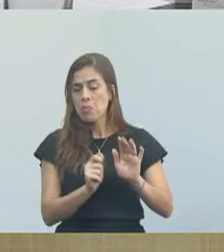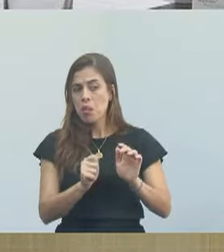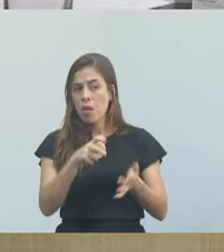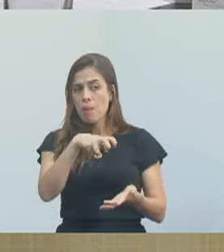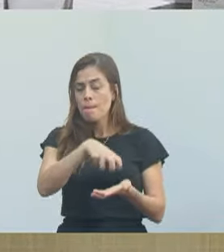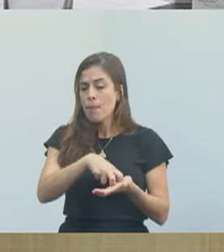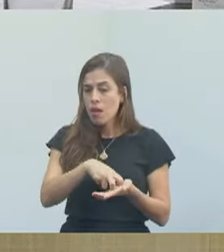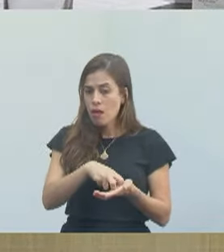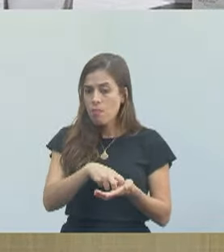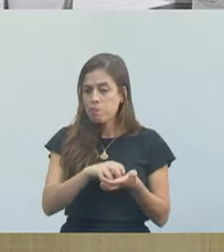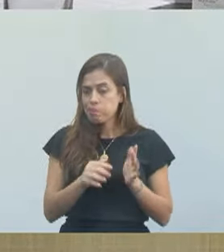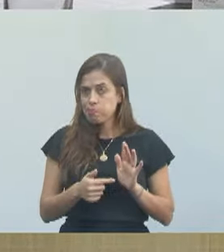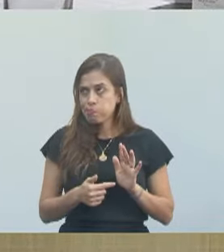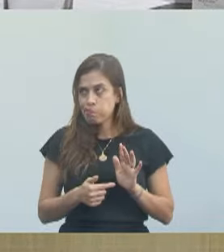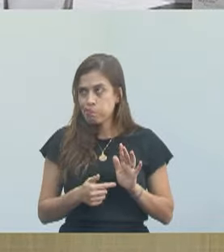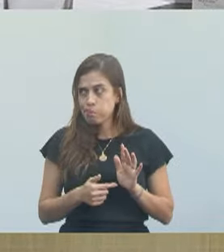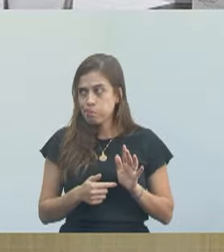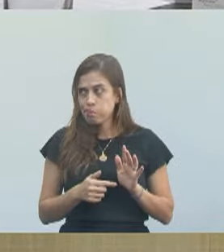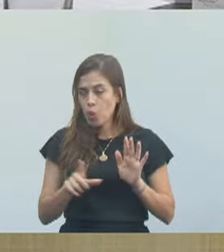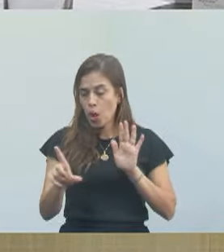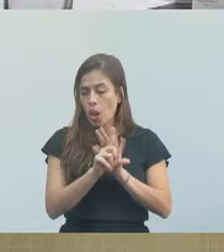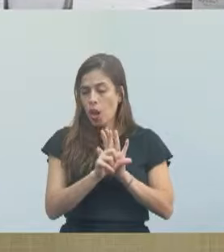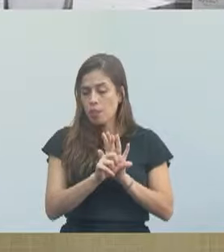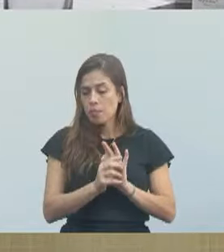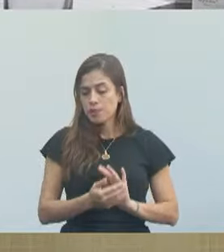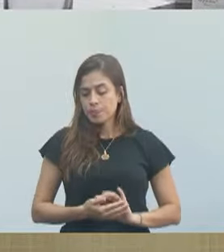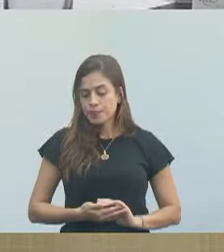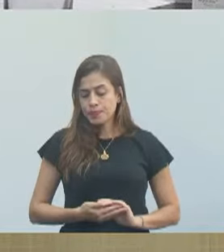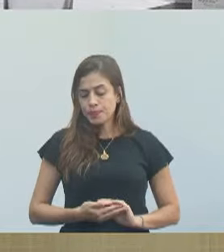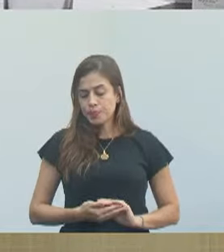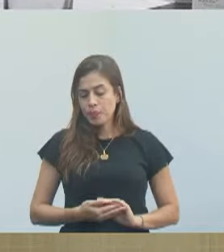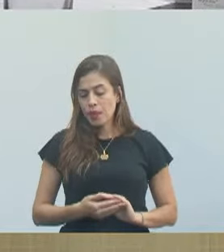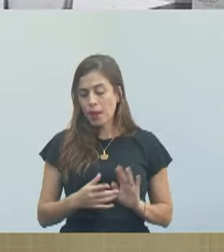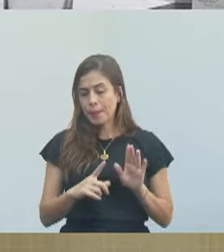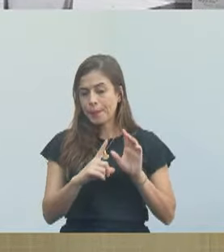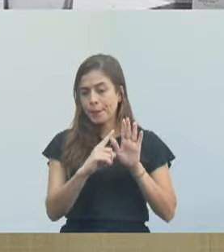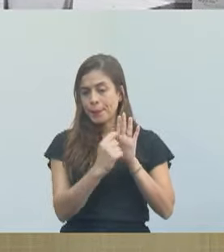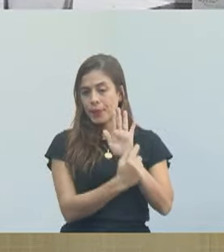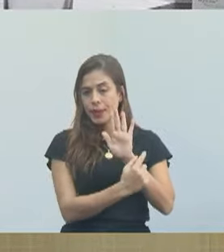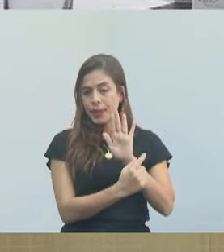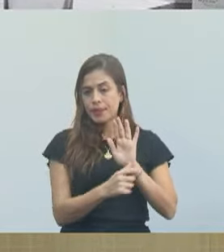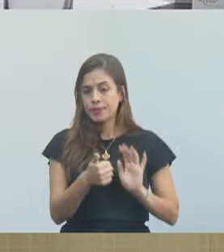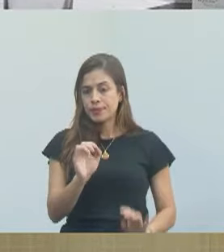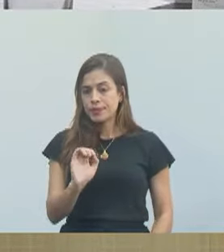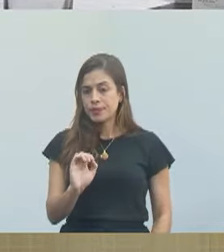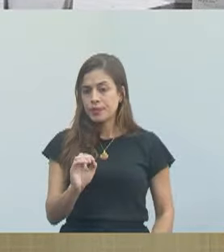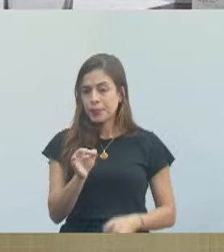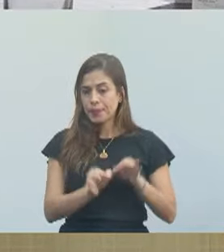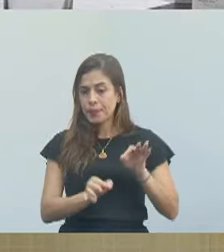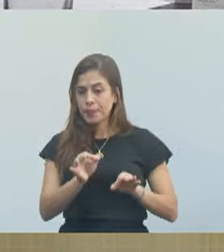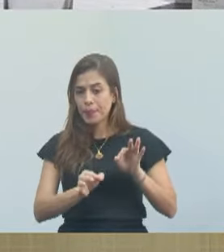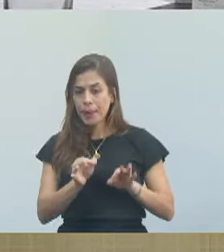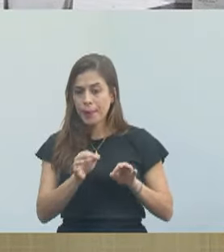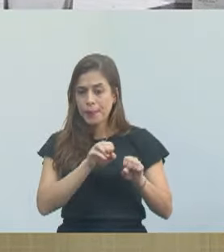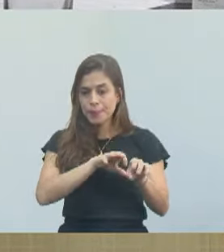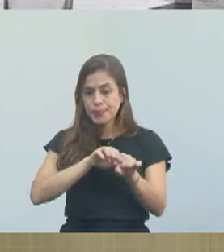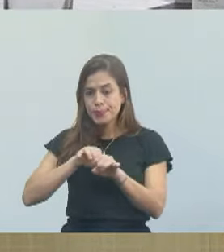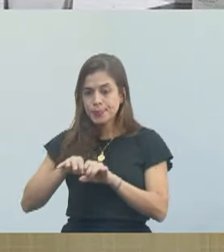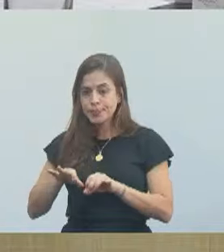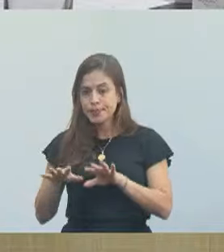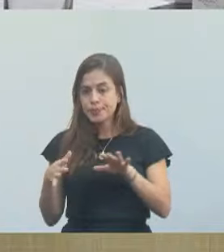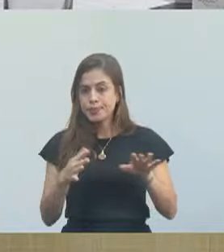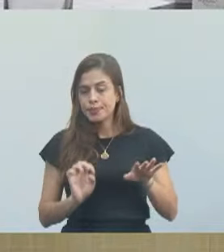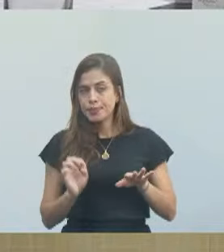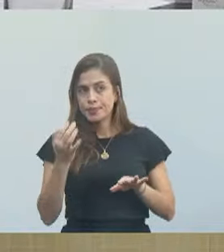penalidades estabelecidas por lei. Parágrafo 10º. O processo já instruído com os